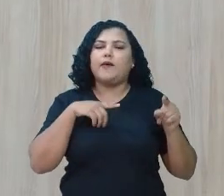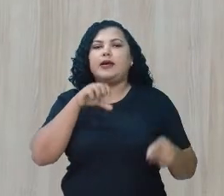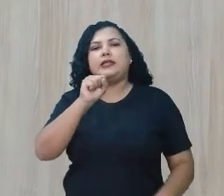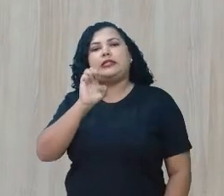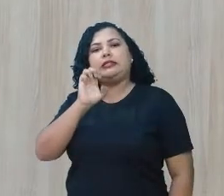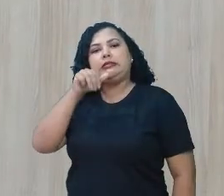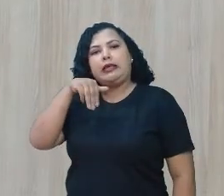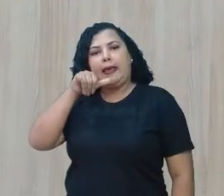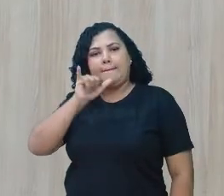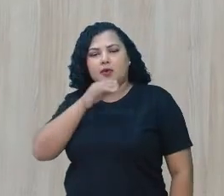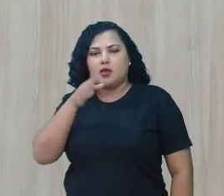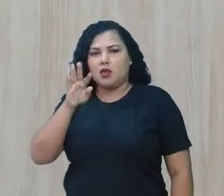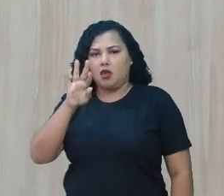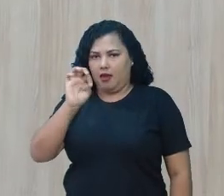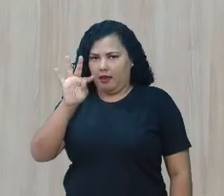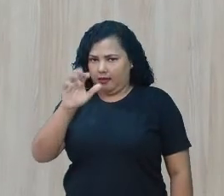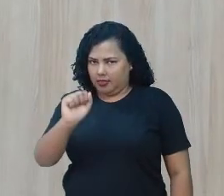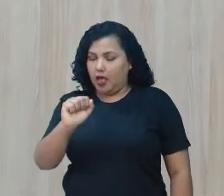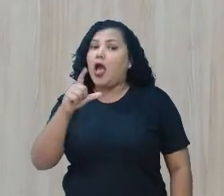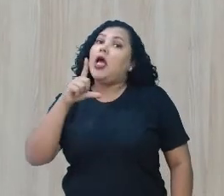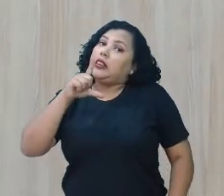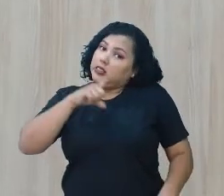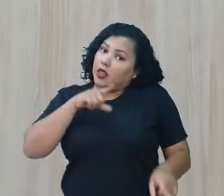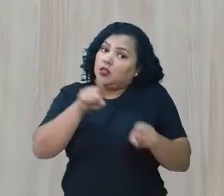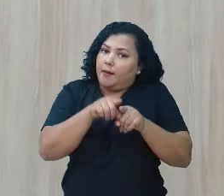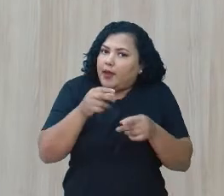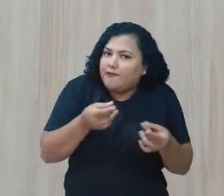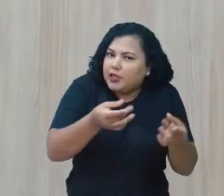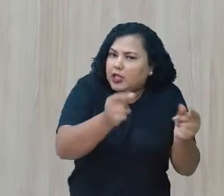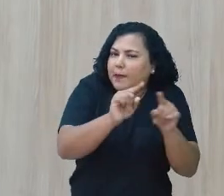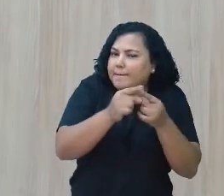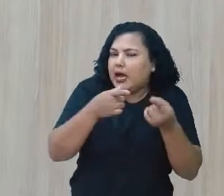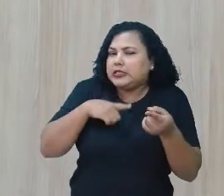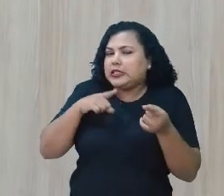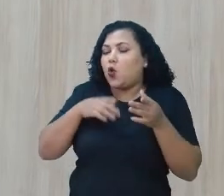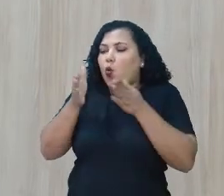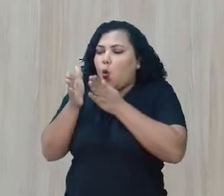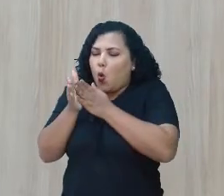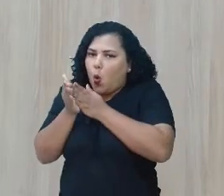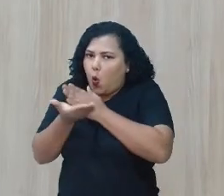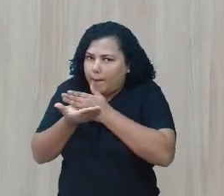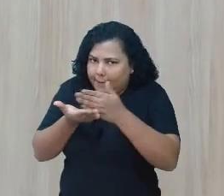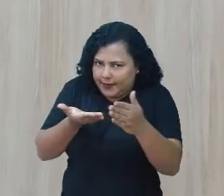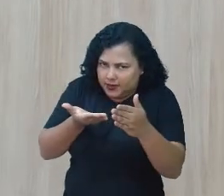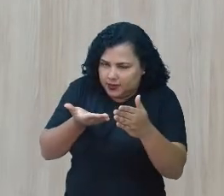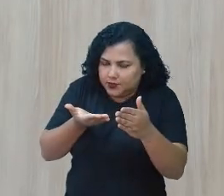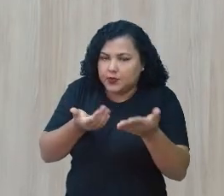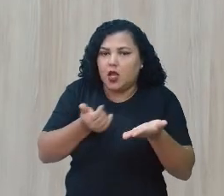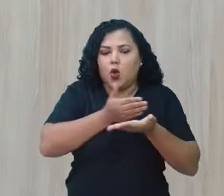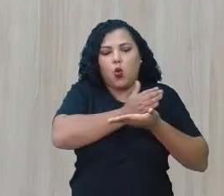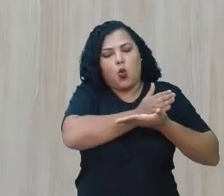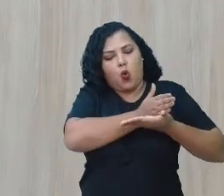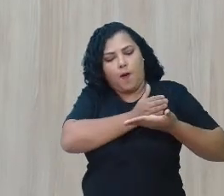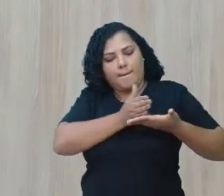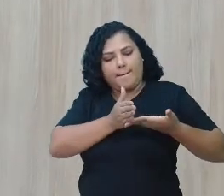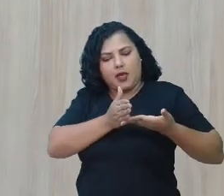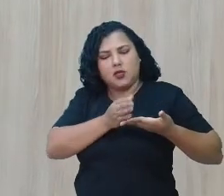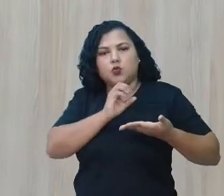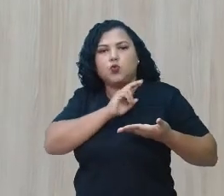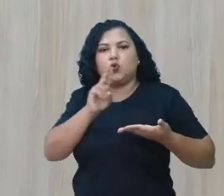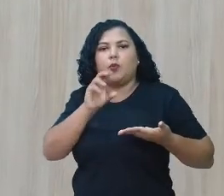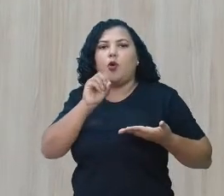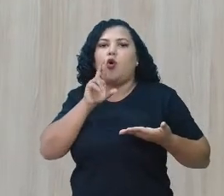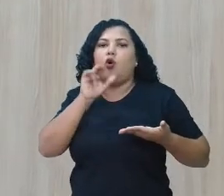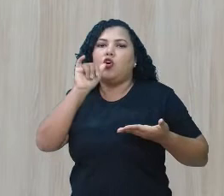semi-reta, ou seja, também é infinita, mas ela apresenta um começo, e esse começo a gente chama de origem,